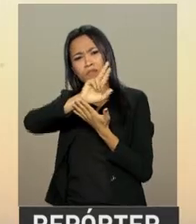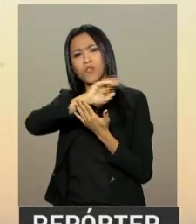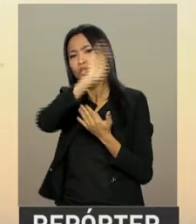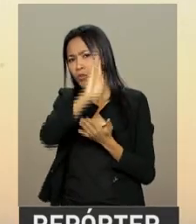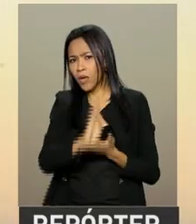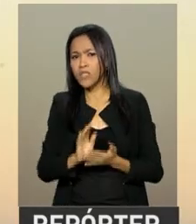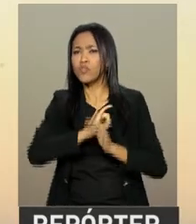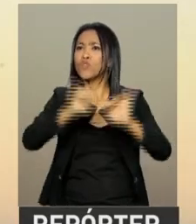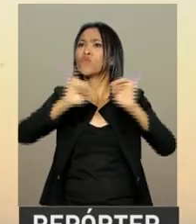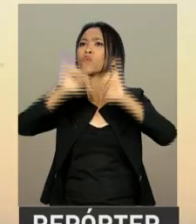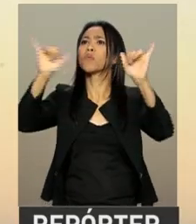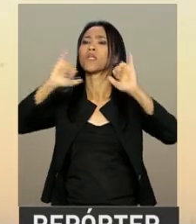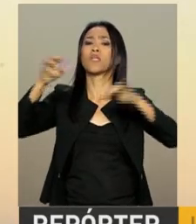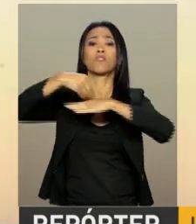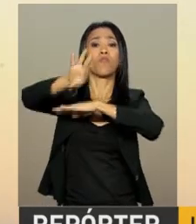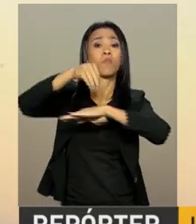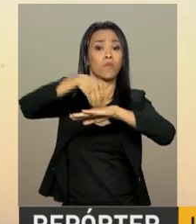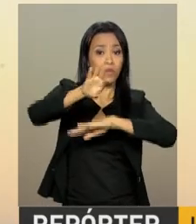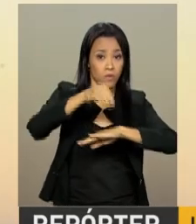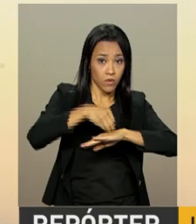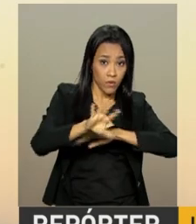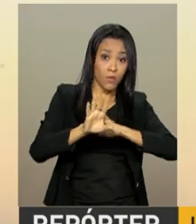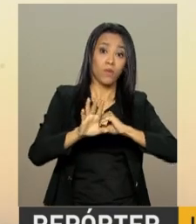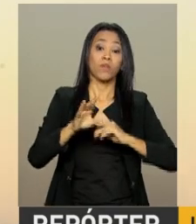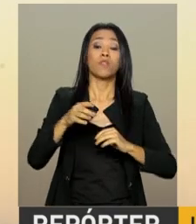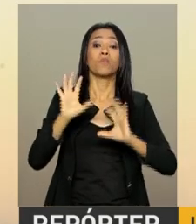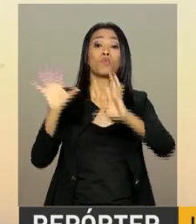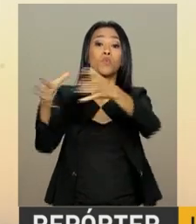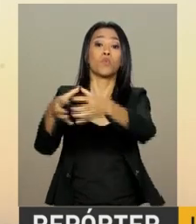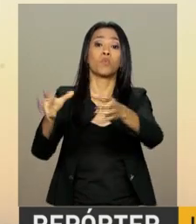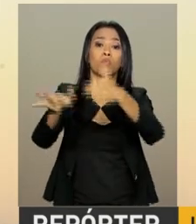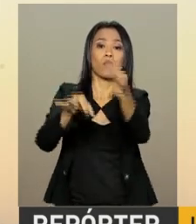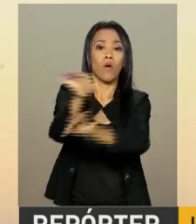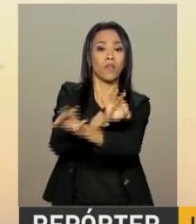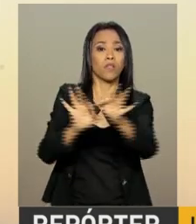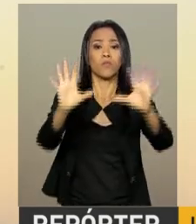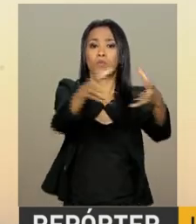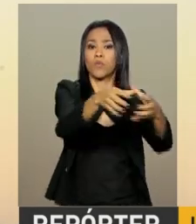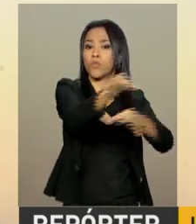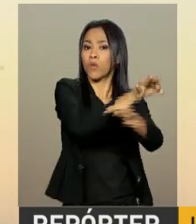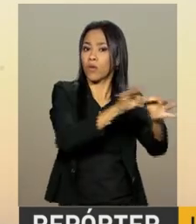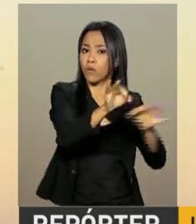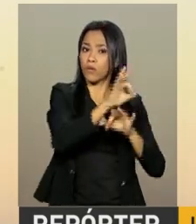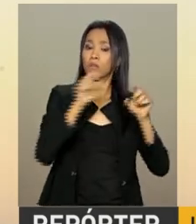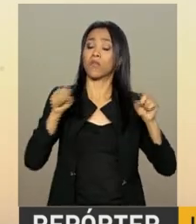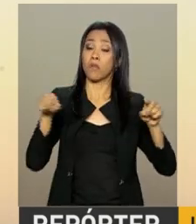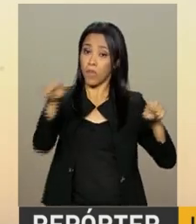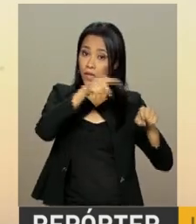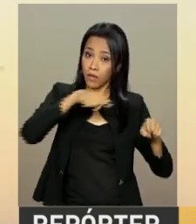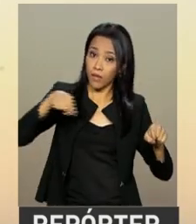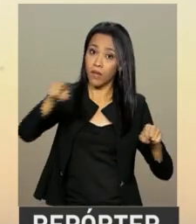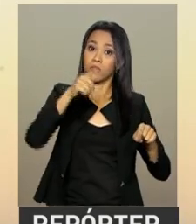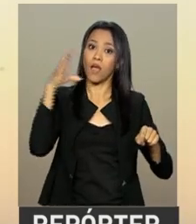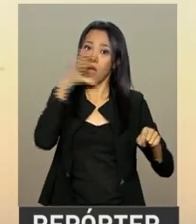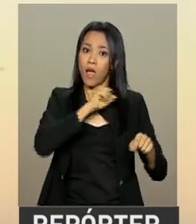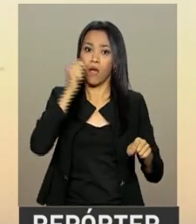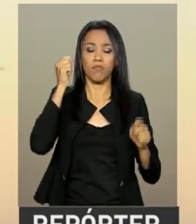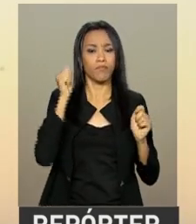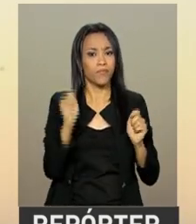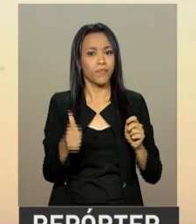disponibilizando as informações para as organizações da agricultura familiar de modo que o tempo hábil possam